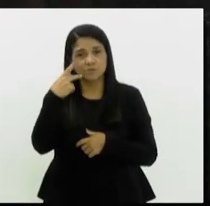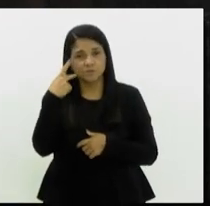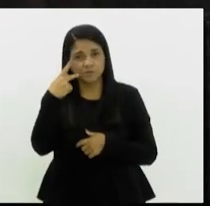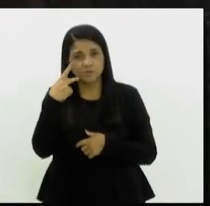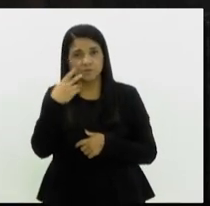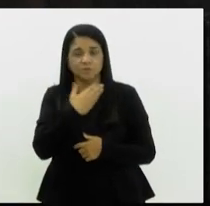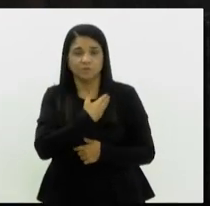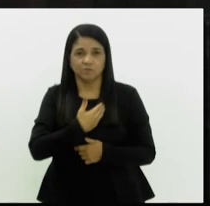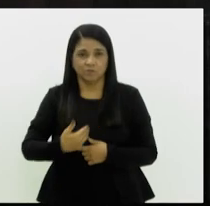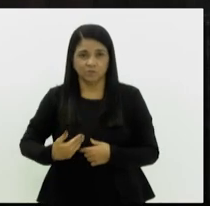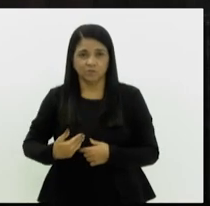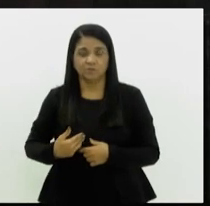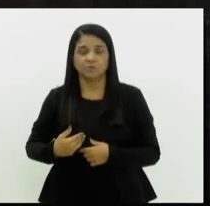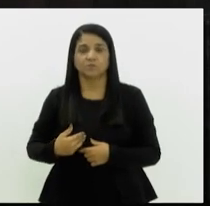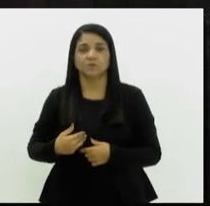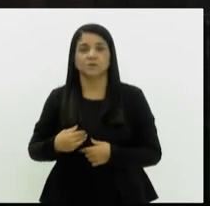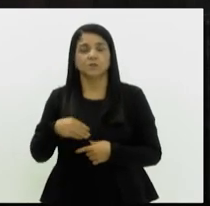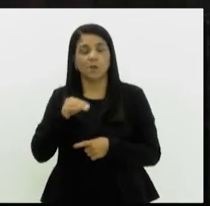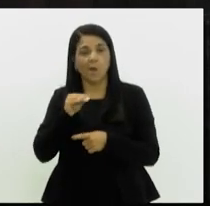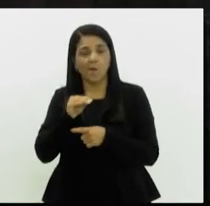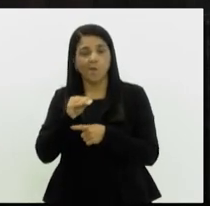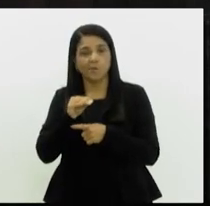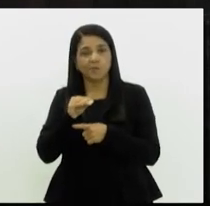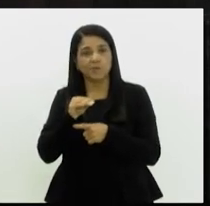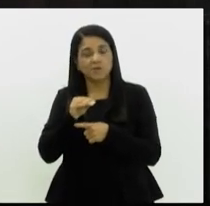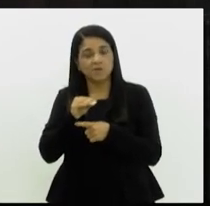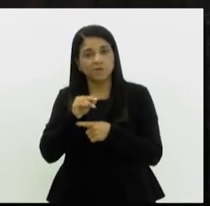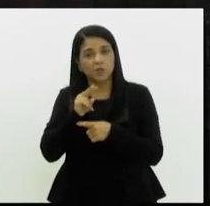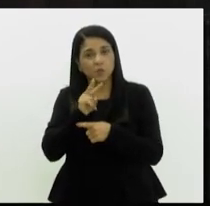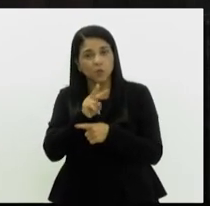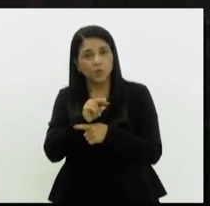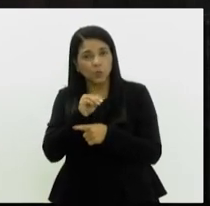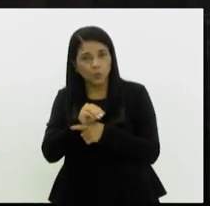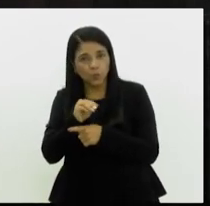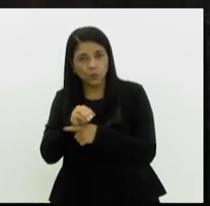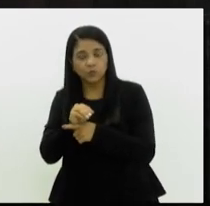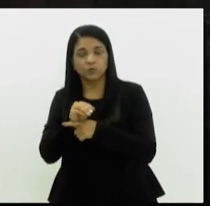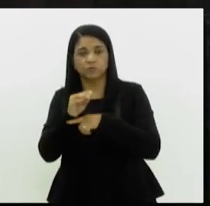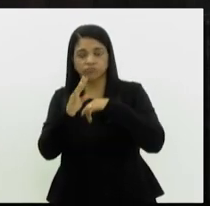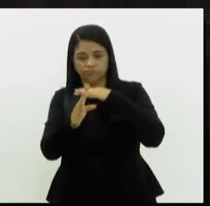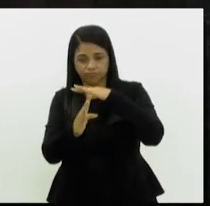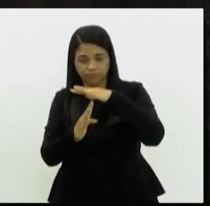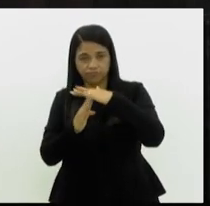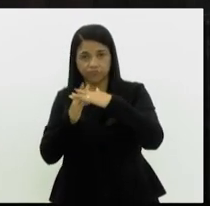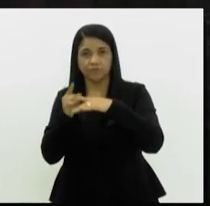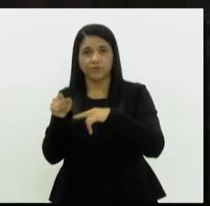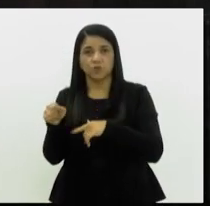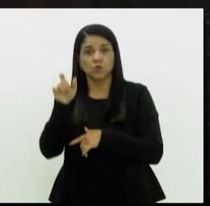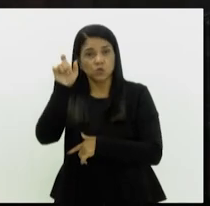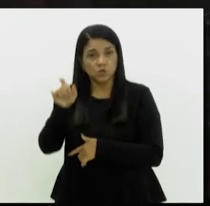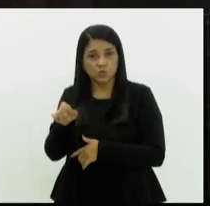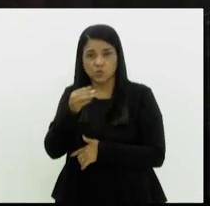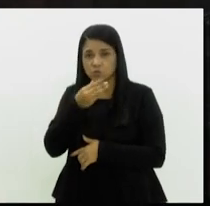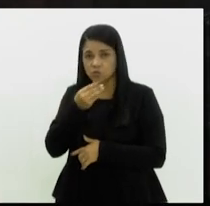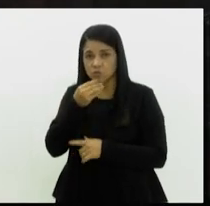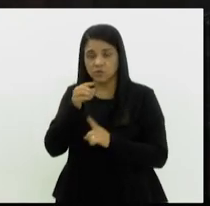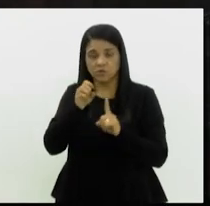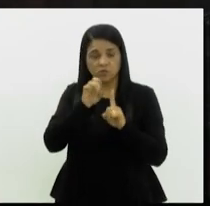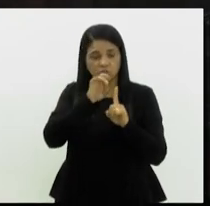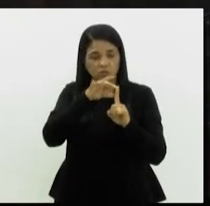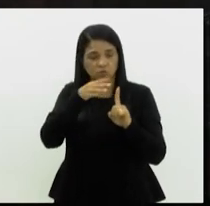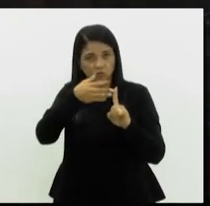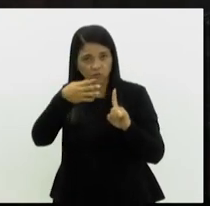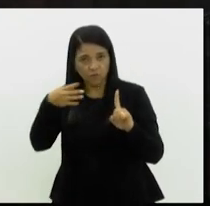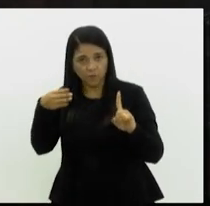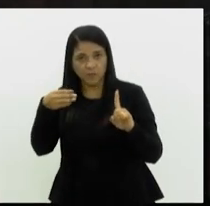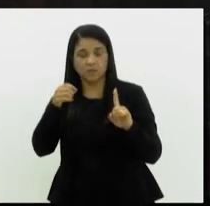tratem dos nossos imigrantes. O caso do Moise é uma aberração, né, que combina a questão da xenofobia com a